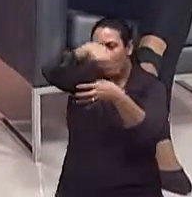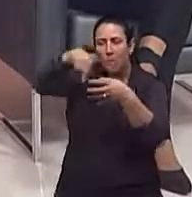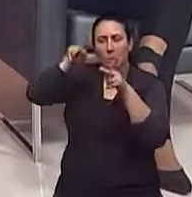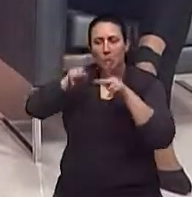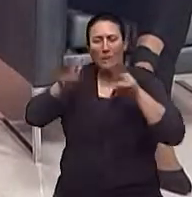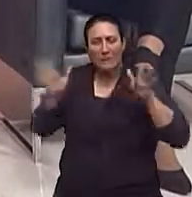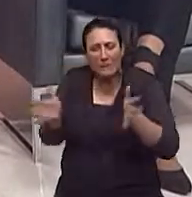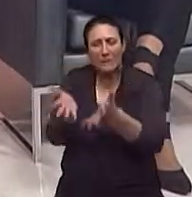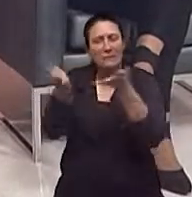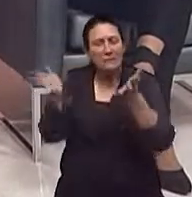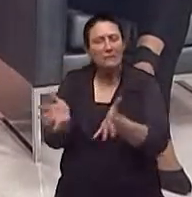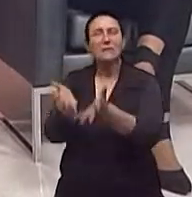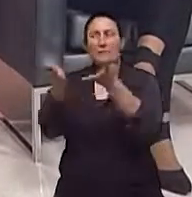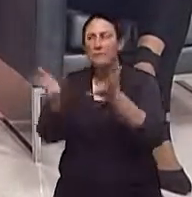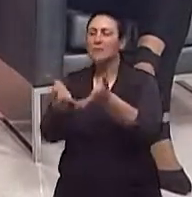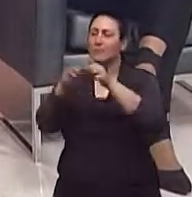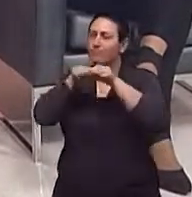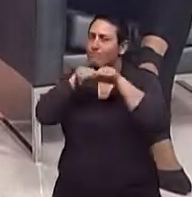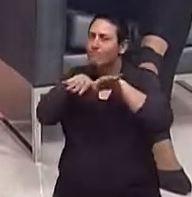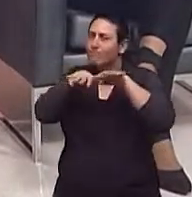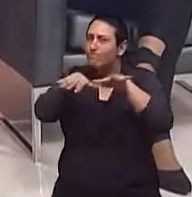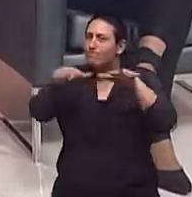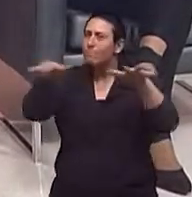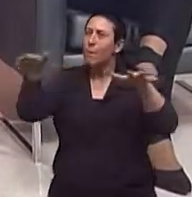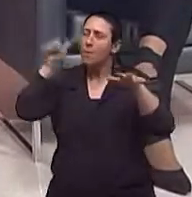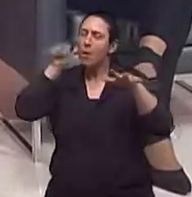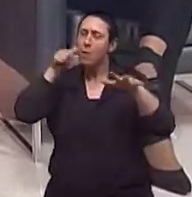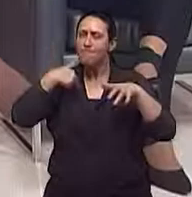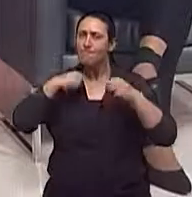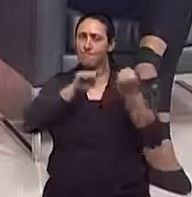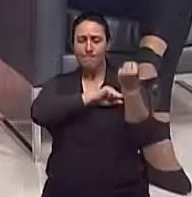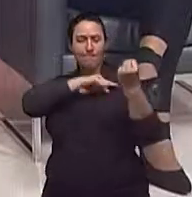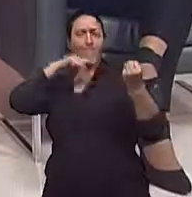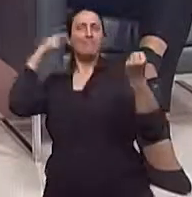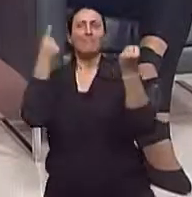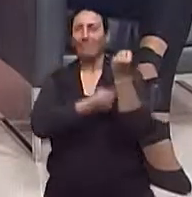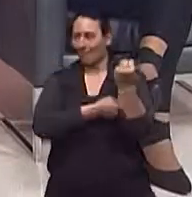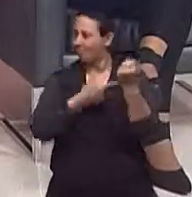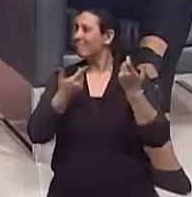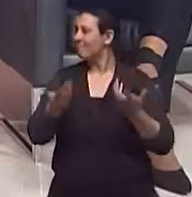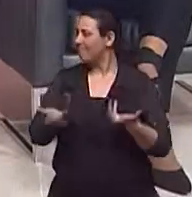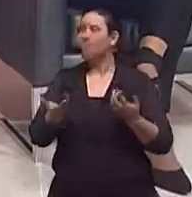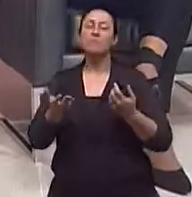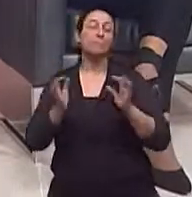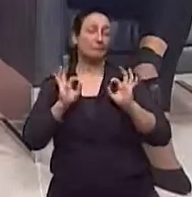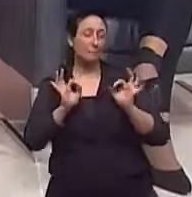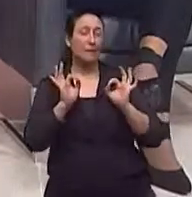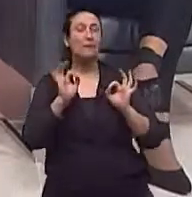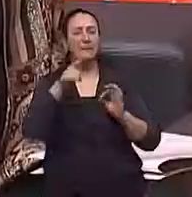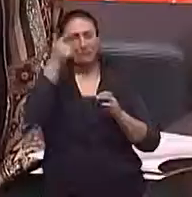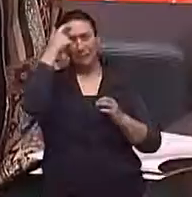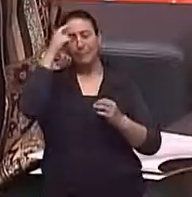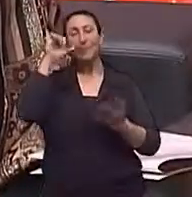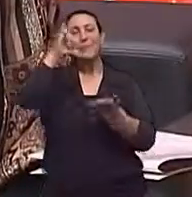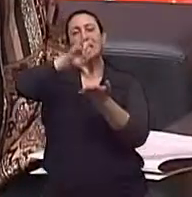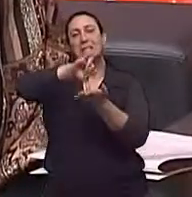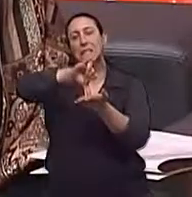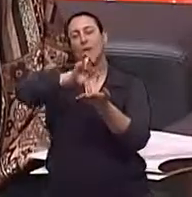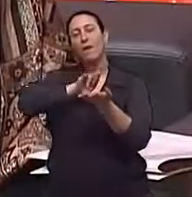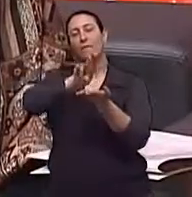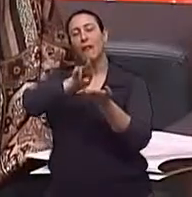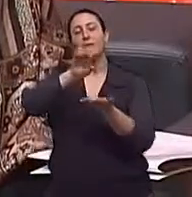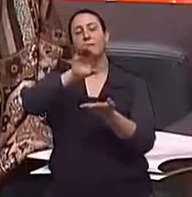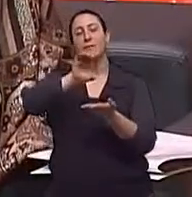conseguir espalhar isto e fortalecer essas mulheres assim sabe o centro de referência que também é um dos